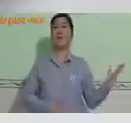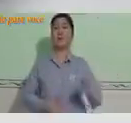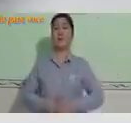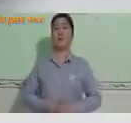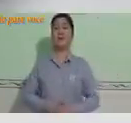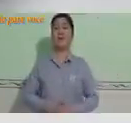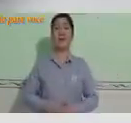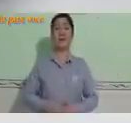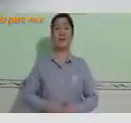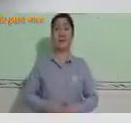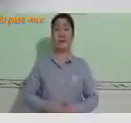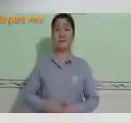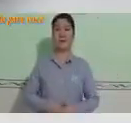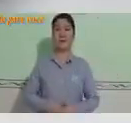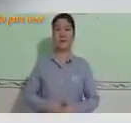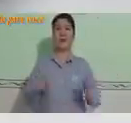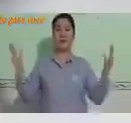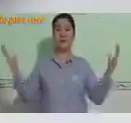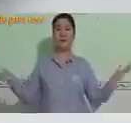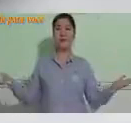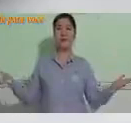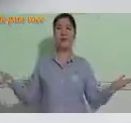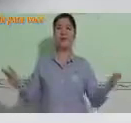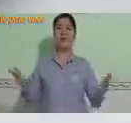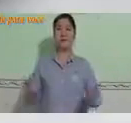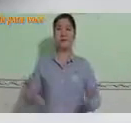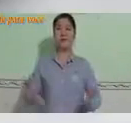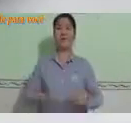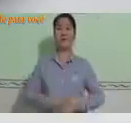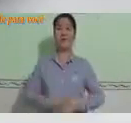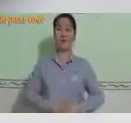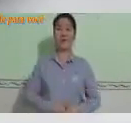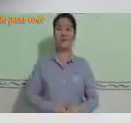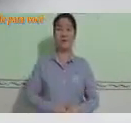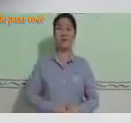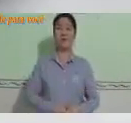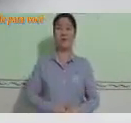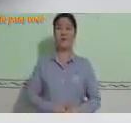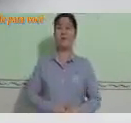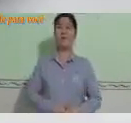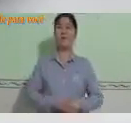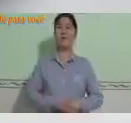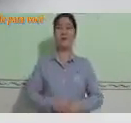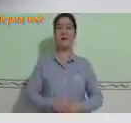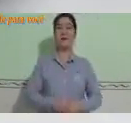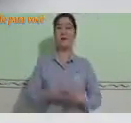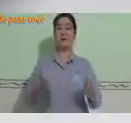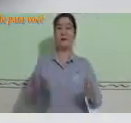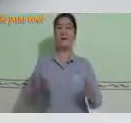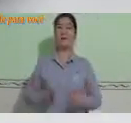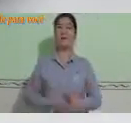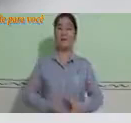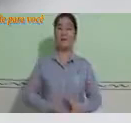dolorosas apenas em algumas mulheres vírgula principalmente nos primeiros meses após a inserção do diu